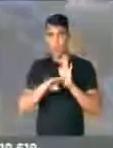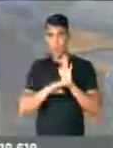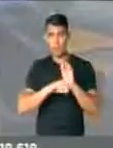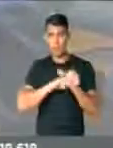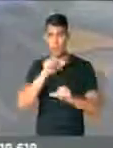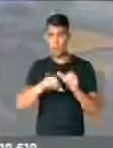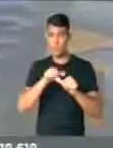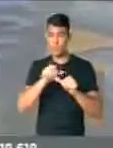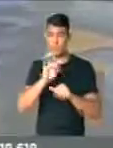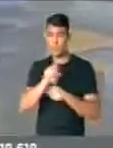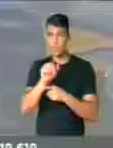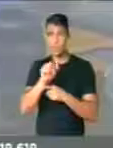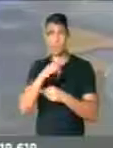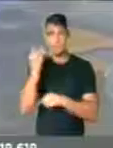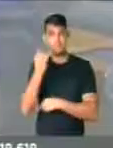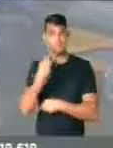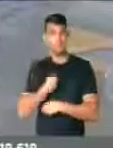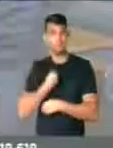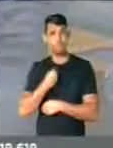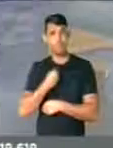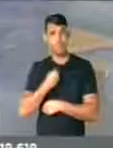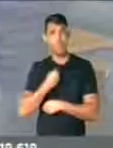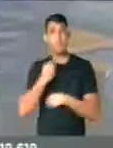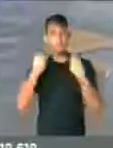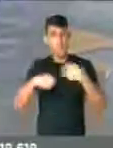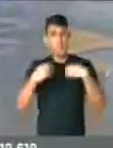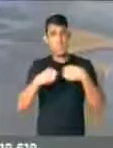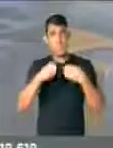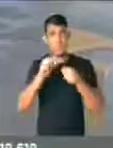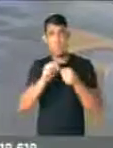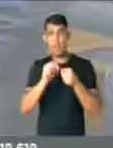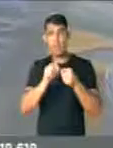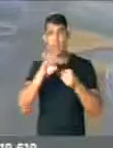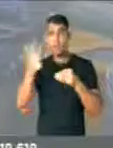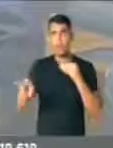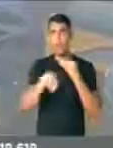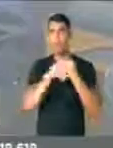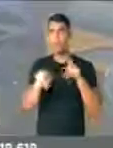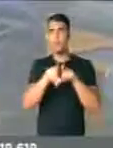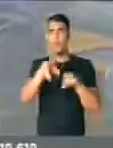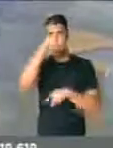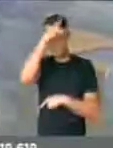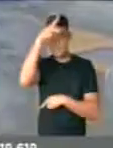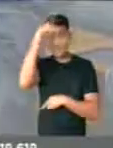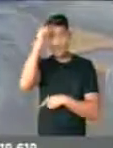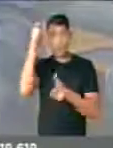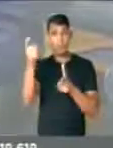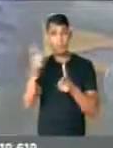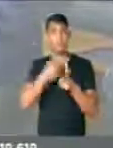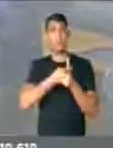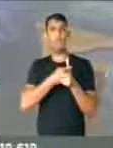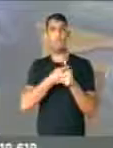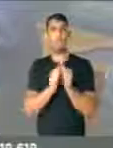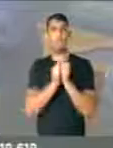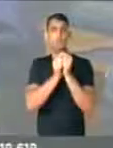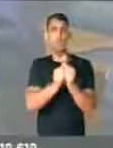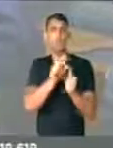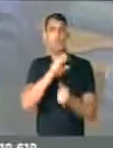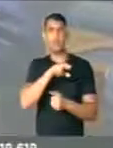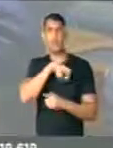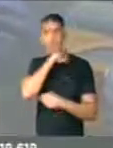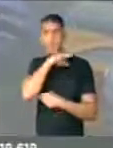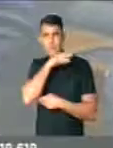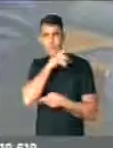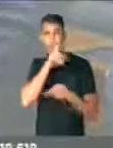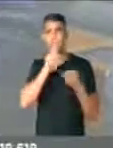regularização tributária tem esse papel fundamental e deve ser estendido às prefeituras que estão com débitos junto à Receita